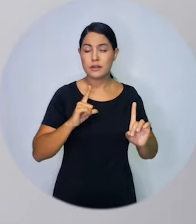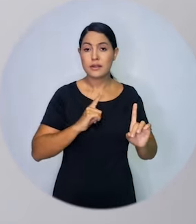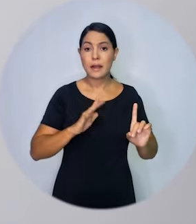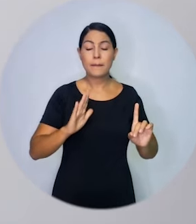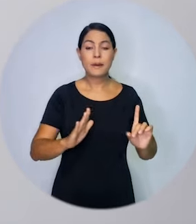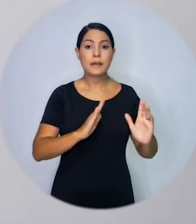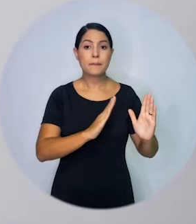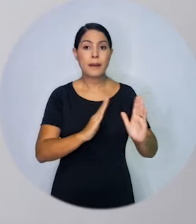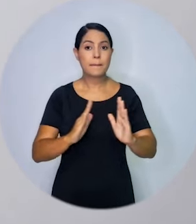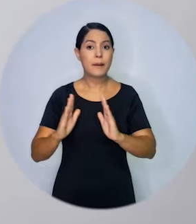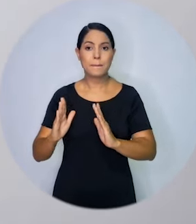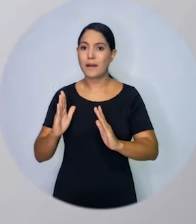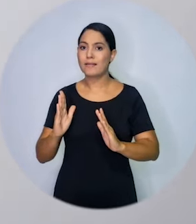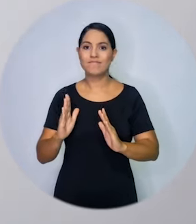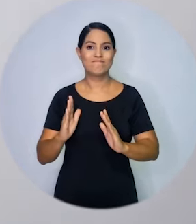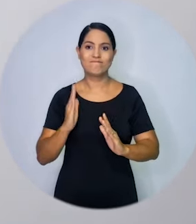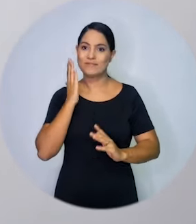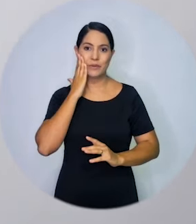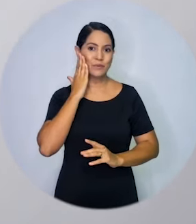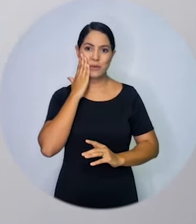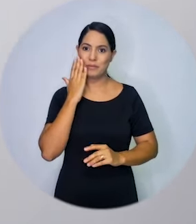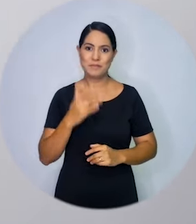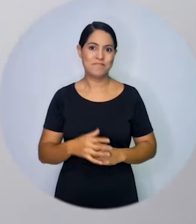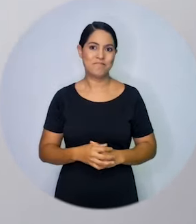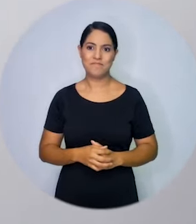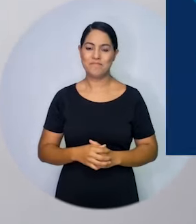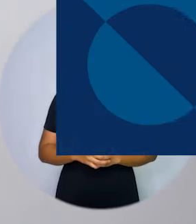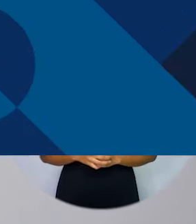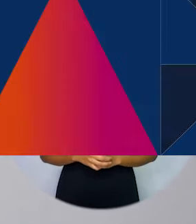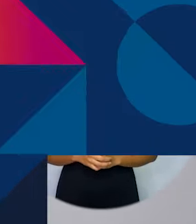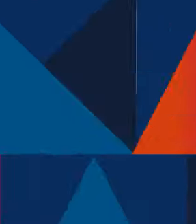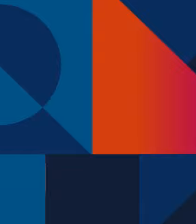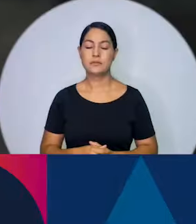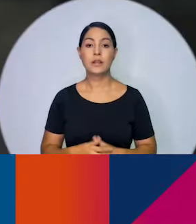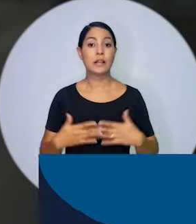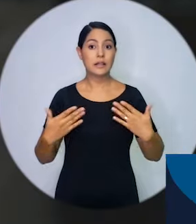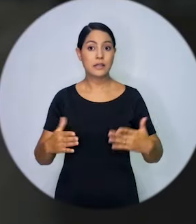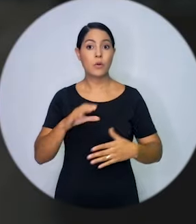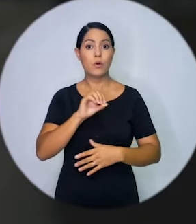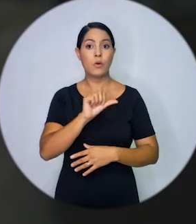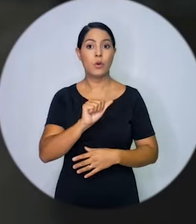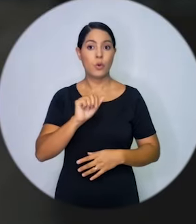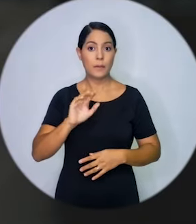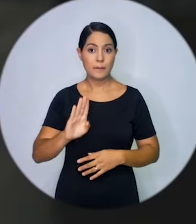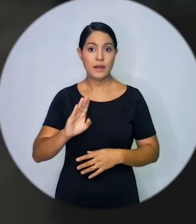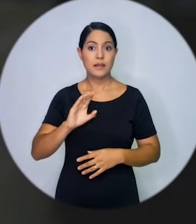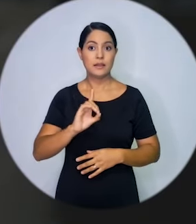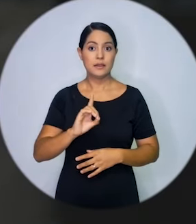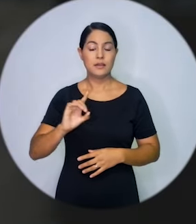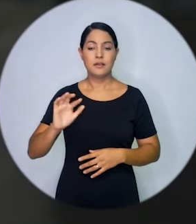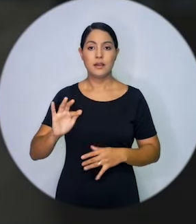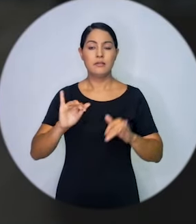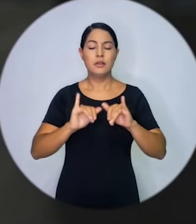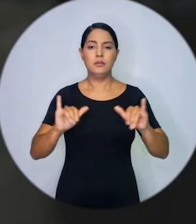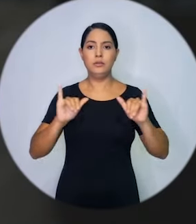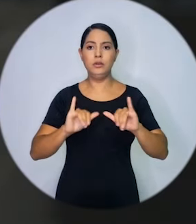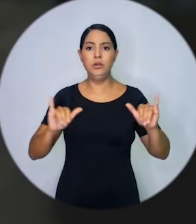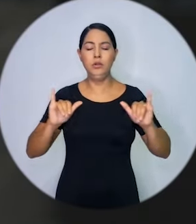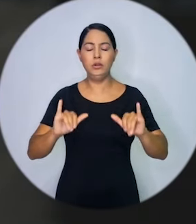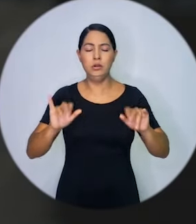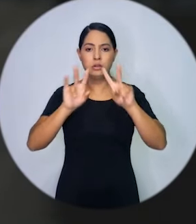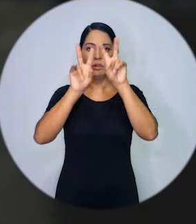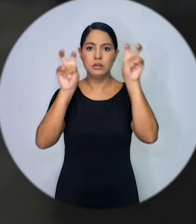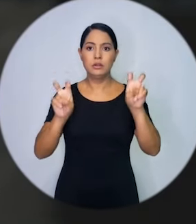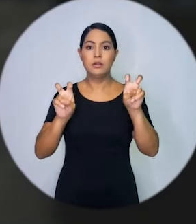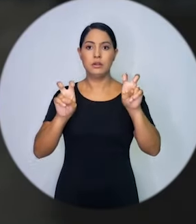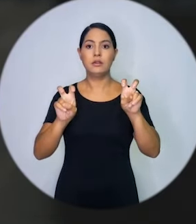E às vezes a pessoa tem o direito, ela só não soube montar o processo. Já a seccional da OAB no Distrito Federal debateu sobre